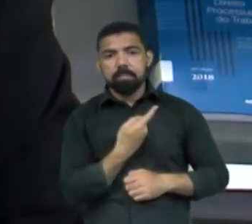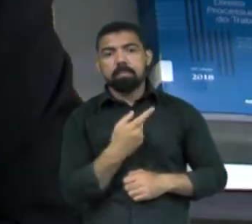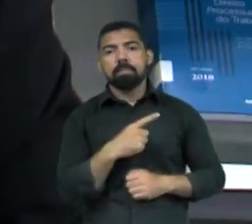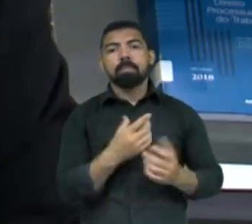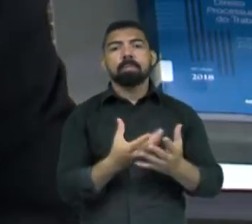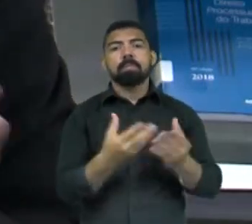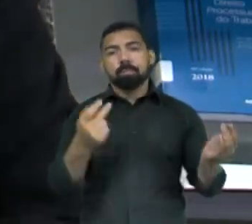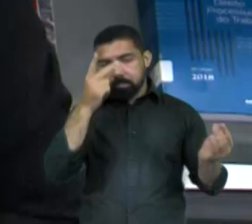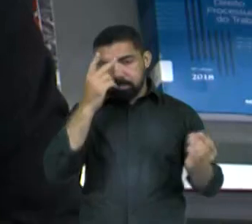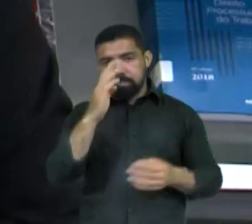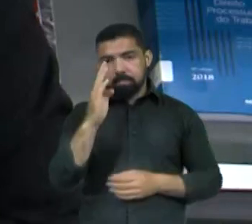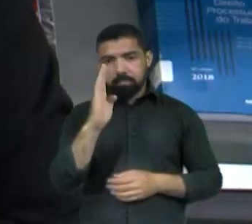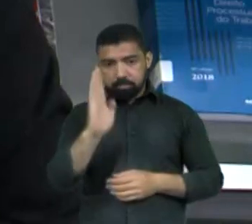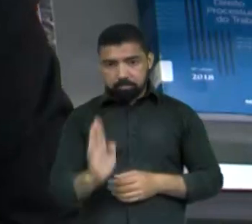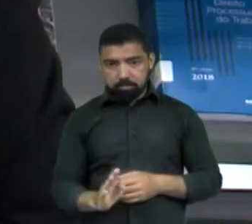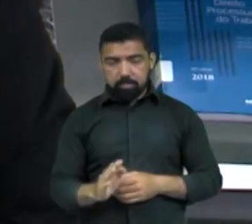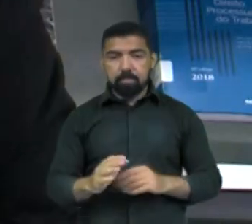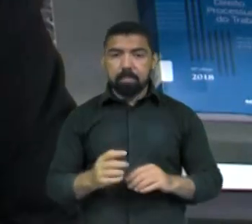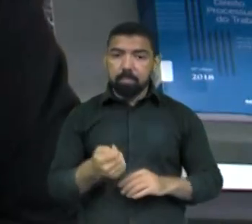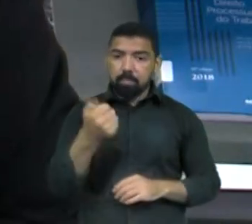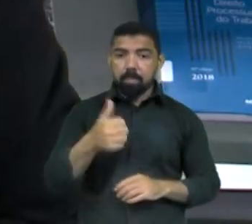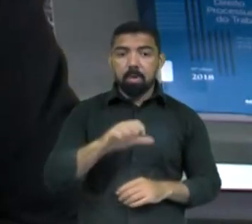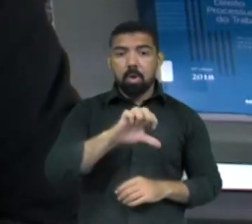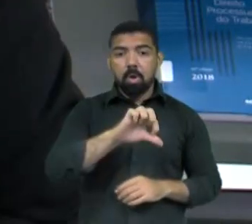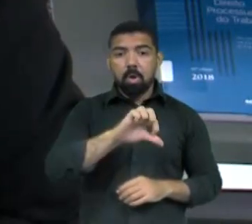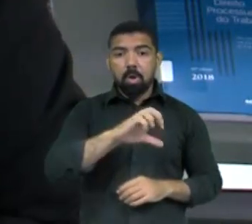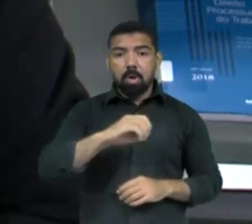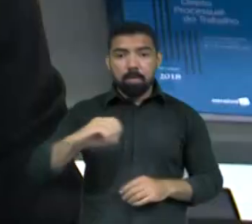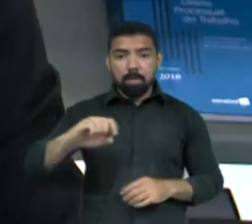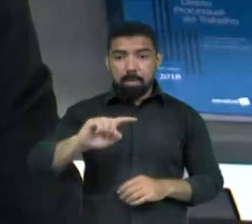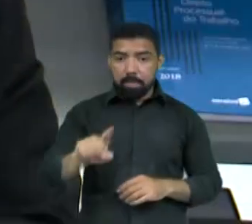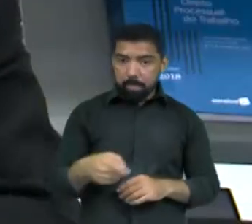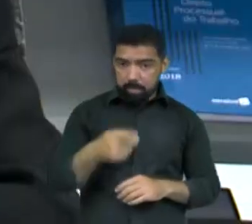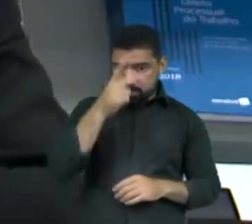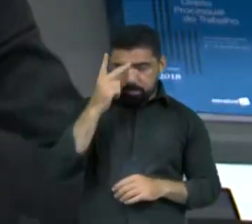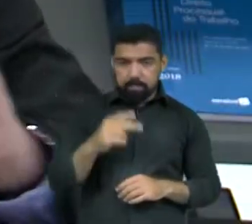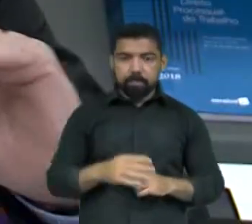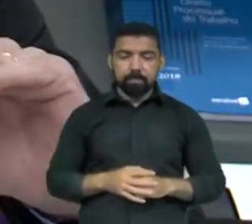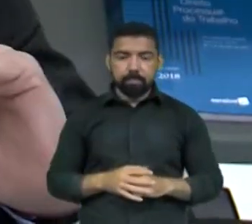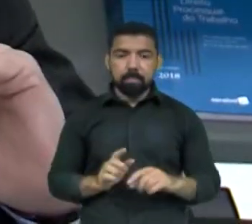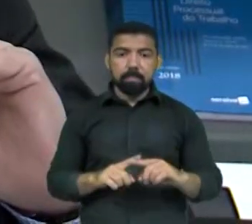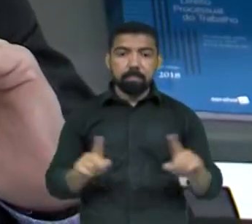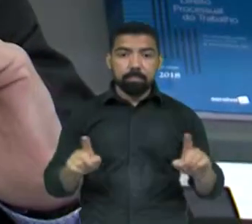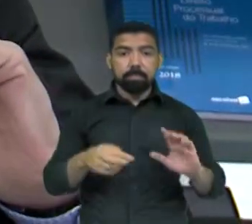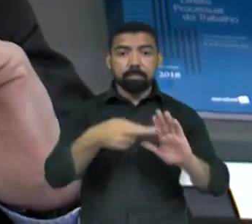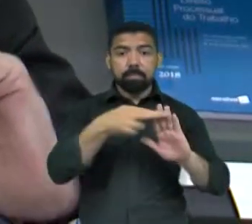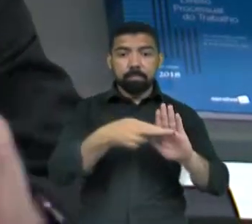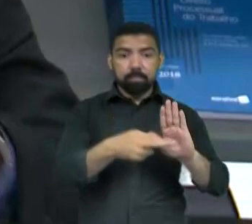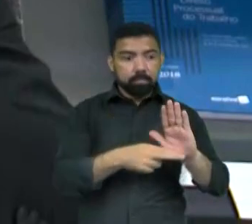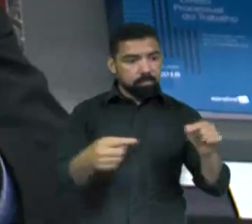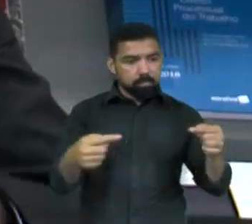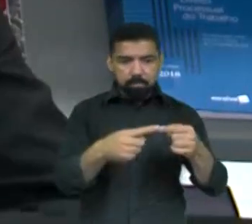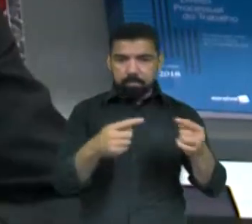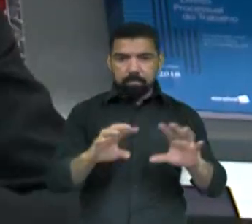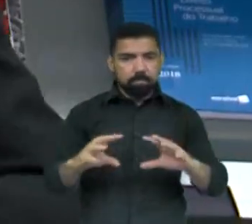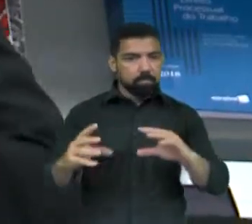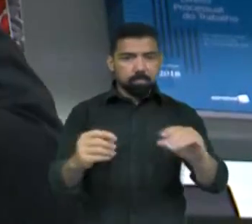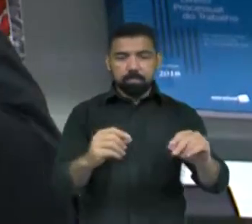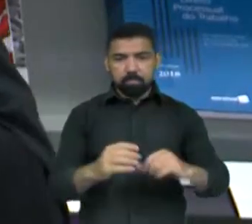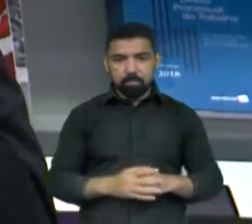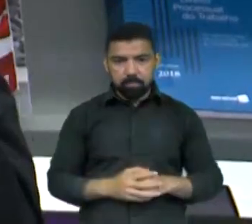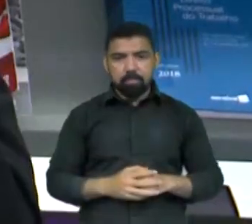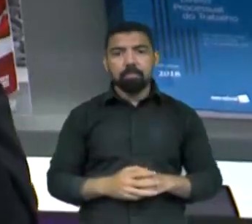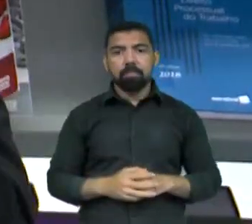pessoas cumprindo algum tipo de pena no Brasil. Mas é uma regra para todos, é uma regra que Deus nos